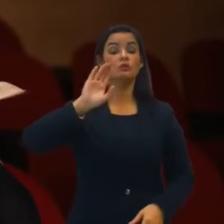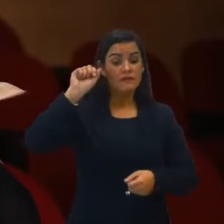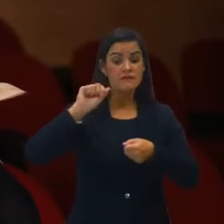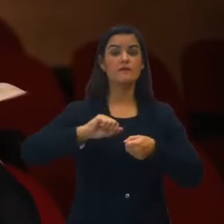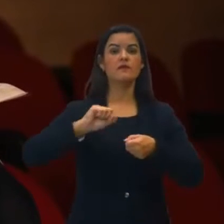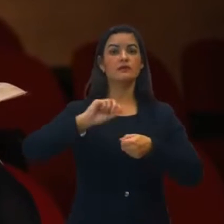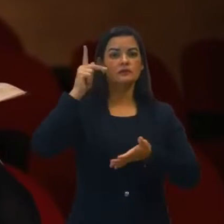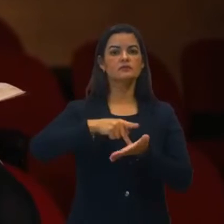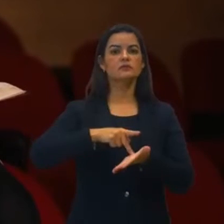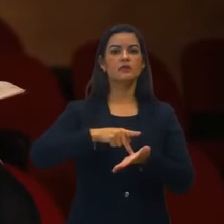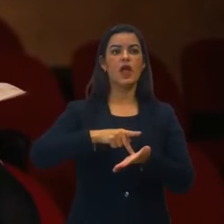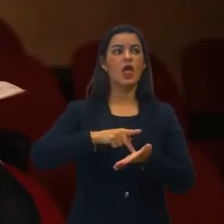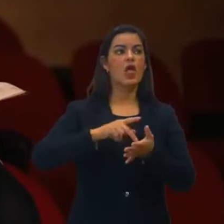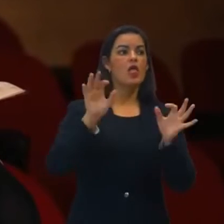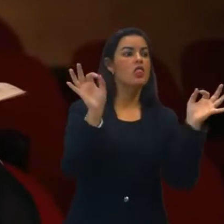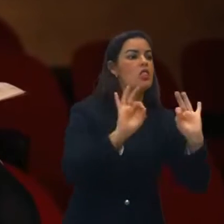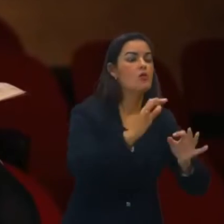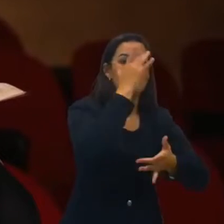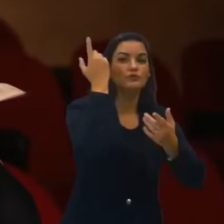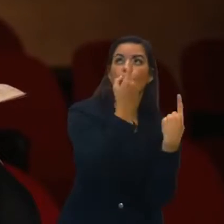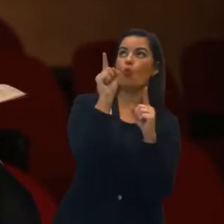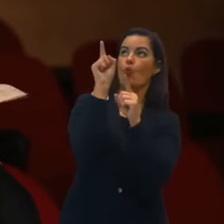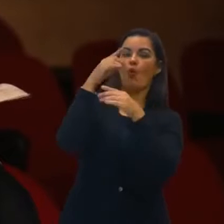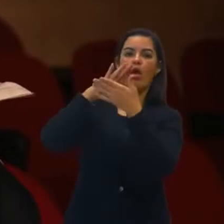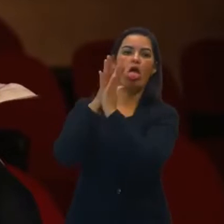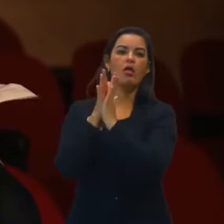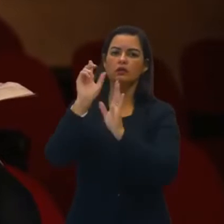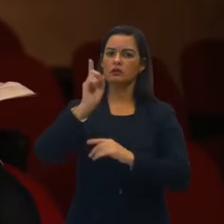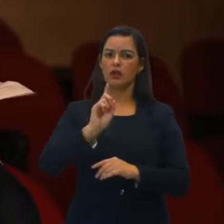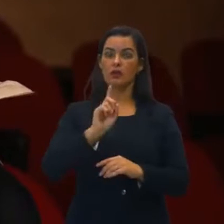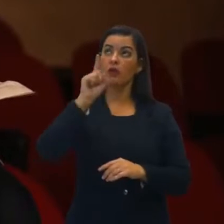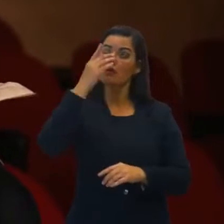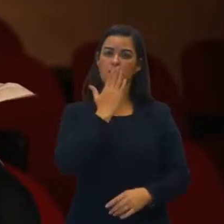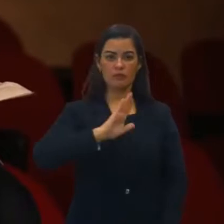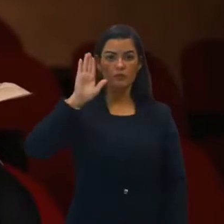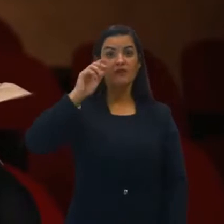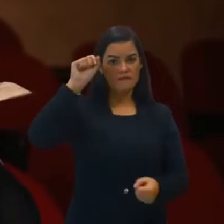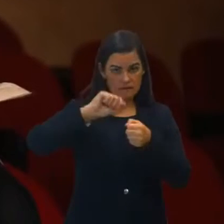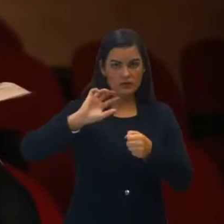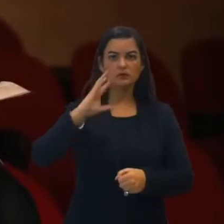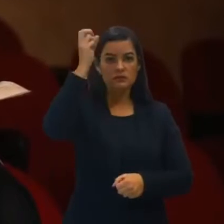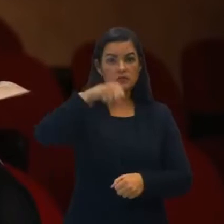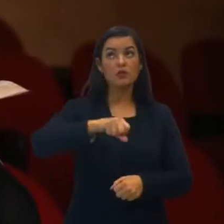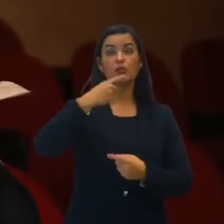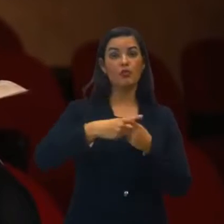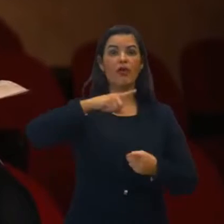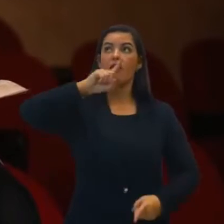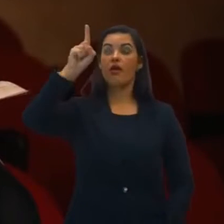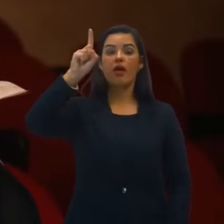ninguém pode impedir a sua mão de fazê-lo. Tudo o que ele promete, ele cumpre, porque ele vela pela sua